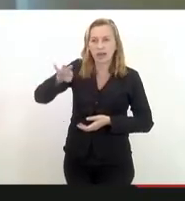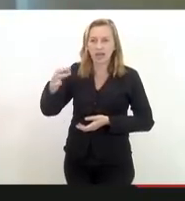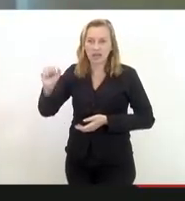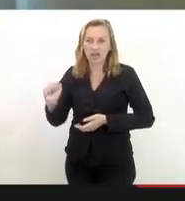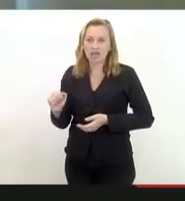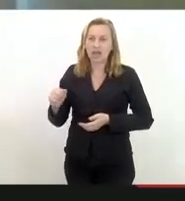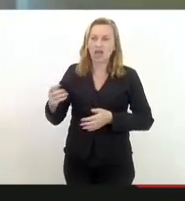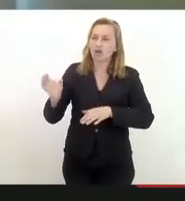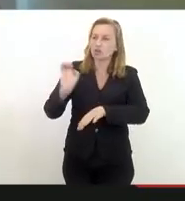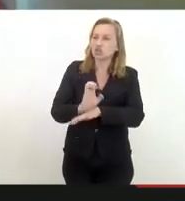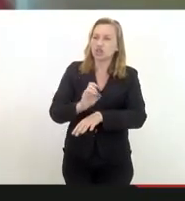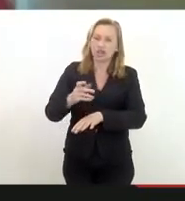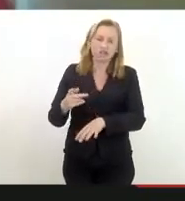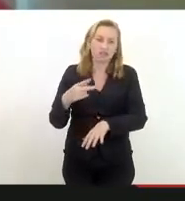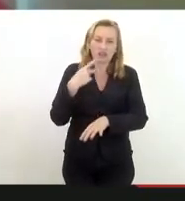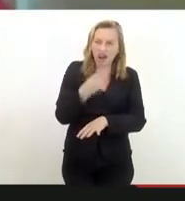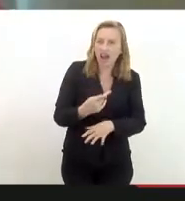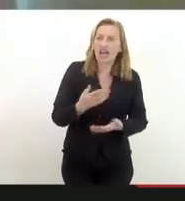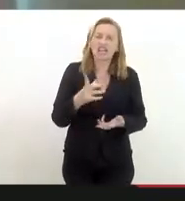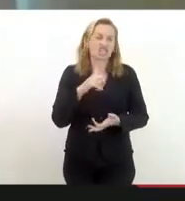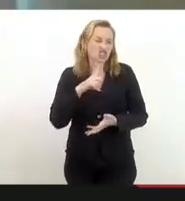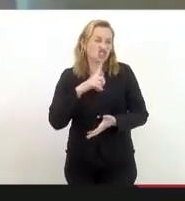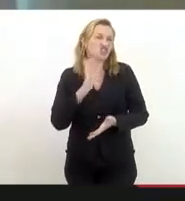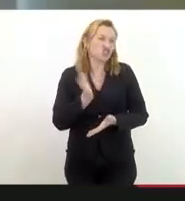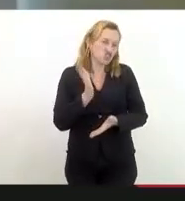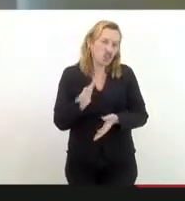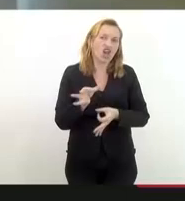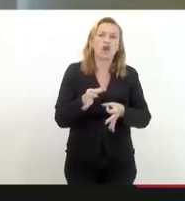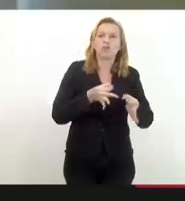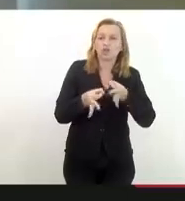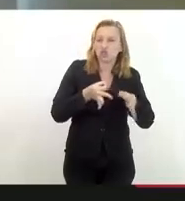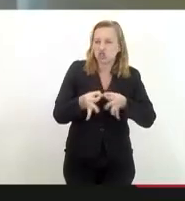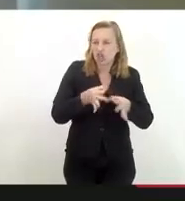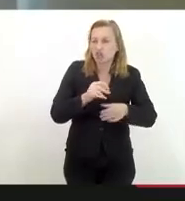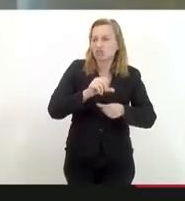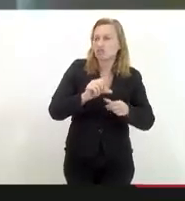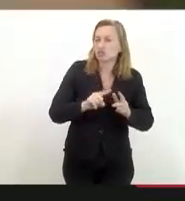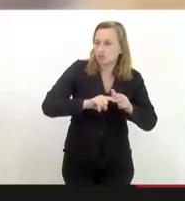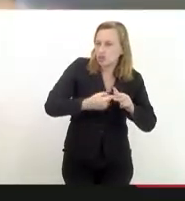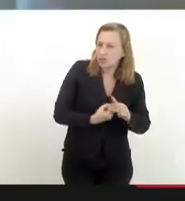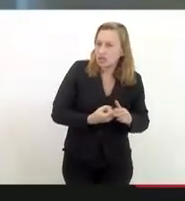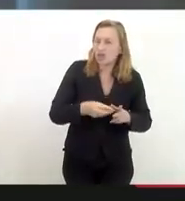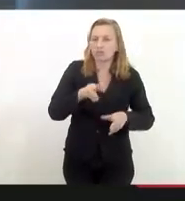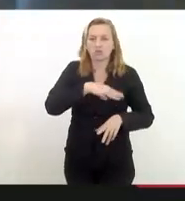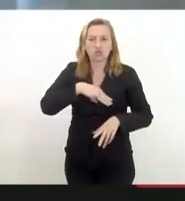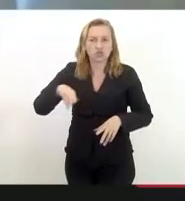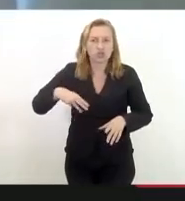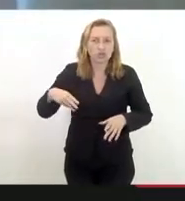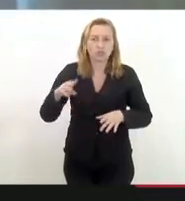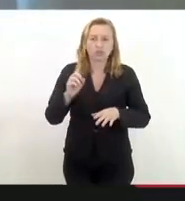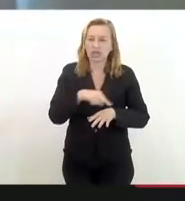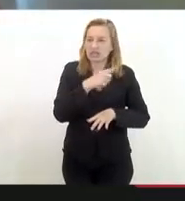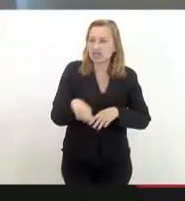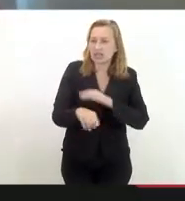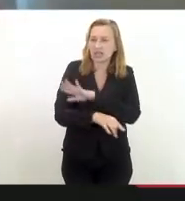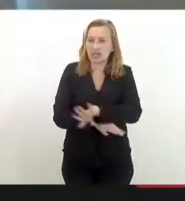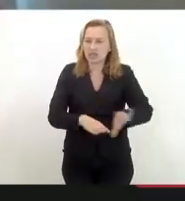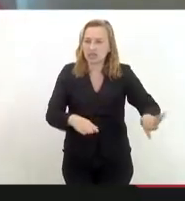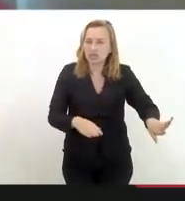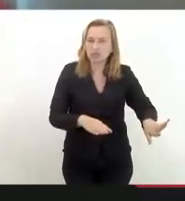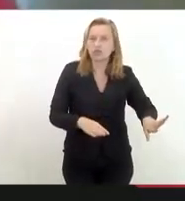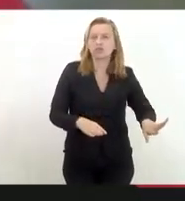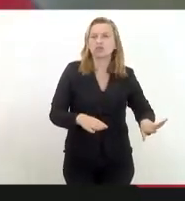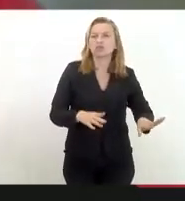com uma defesa dizendo que tinha já um projeto de revitalização, que o Ministério Público estava se miscuindo